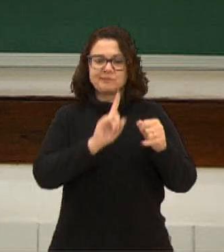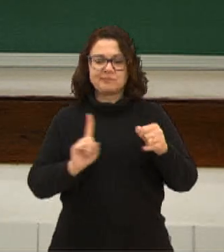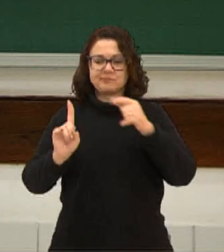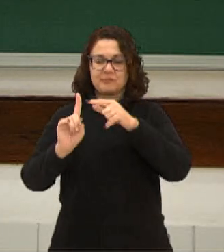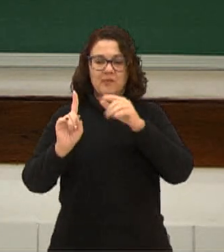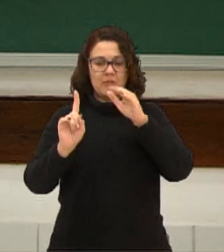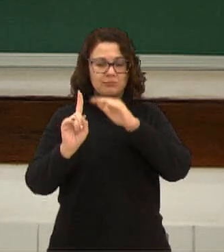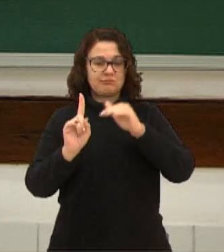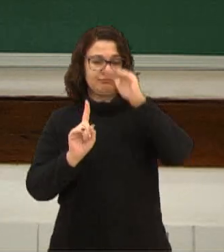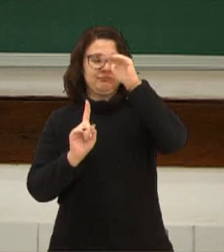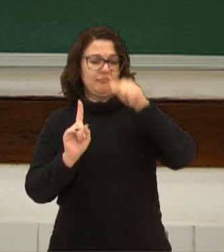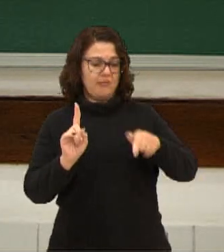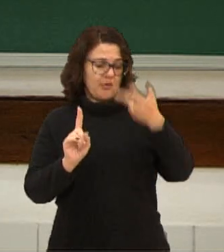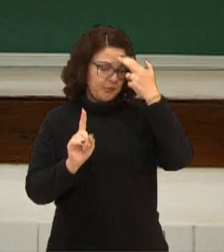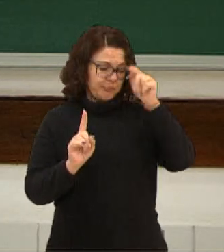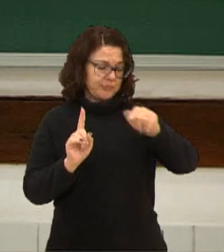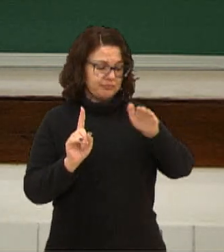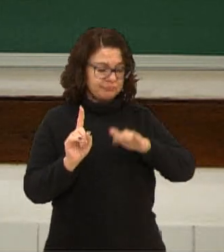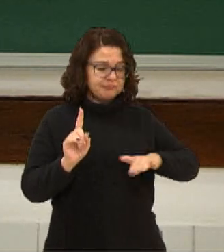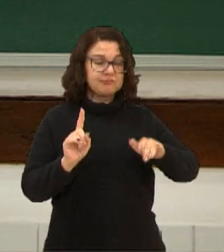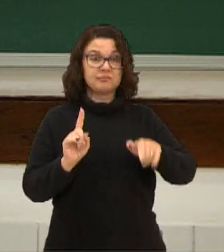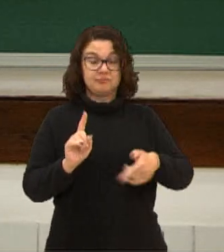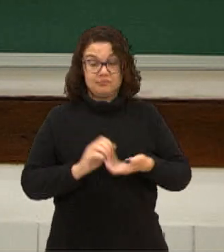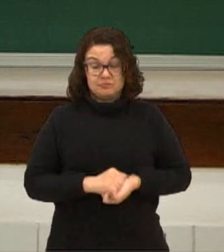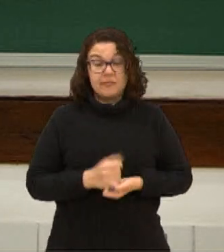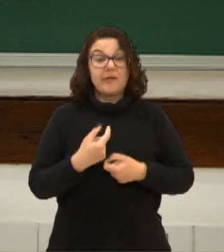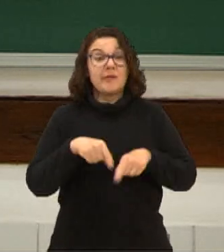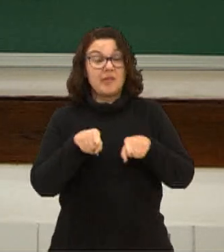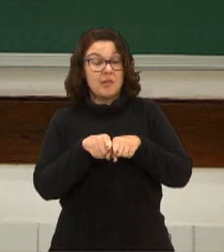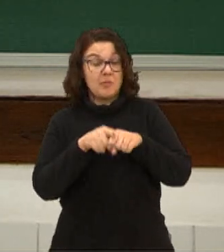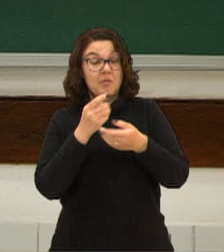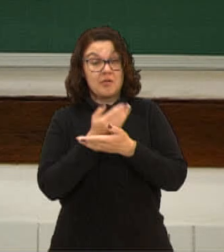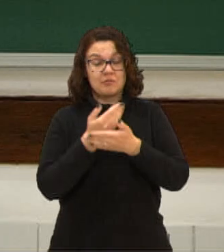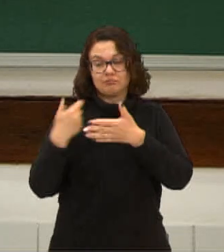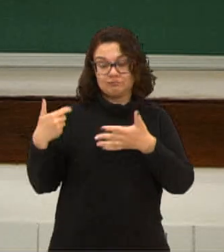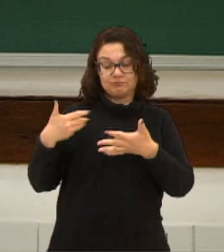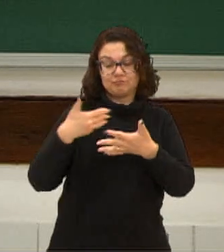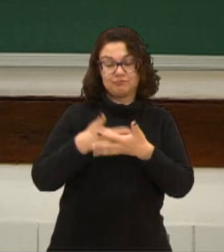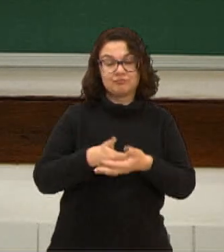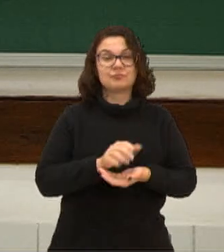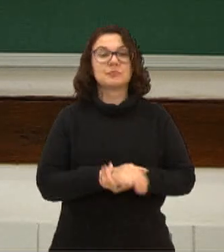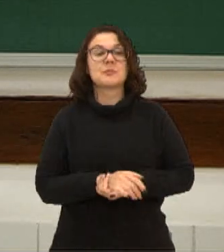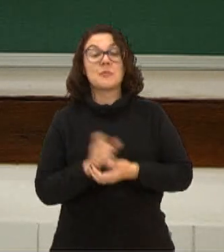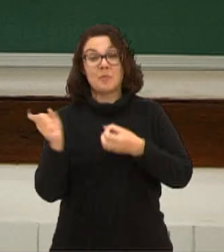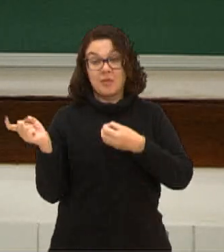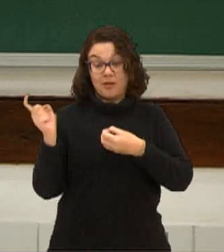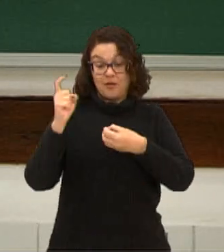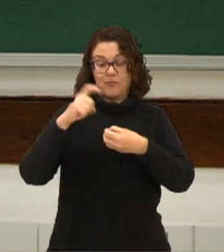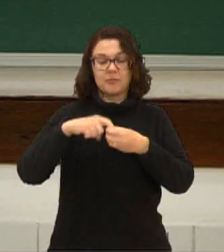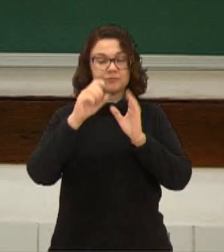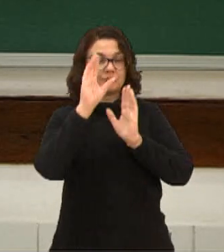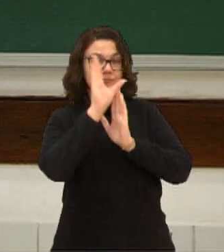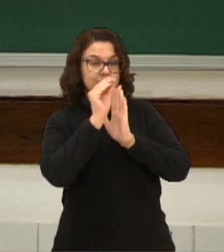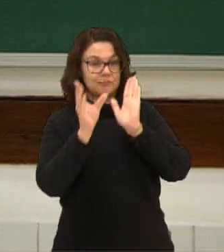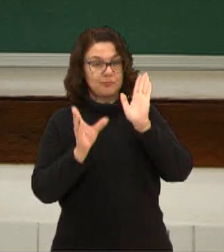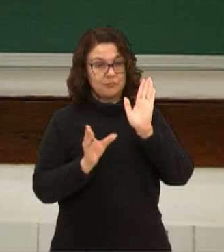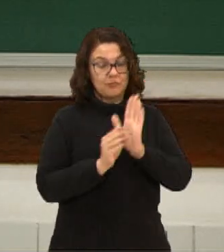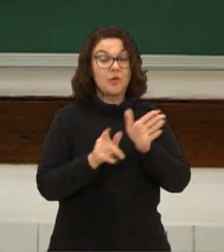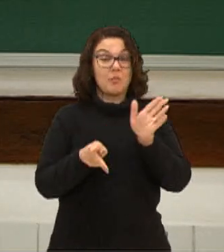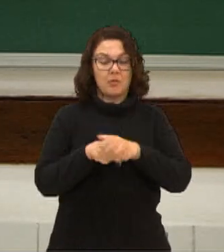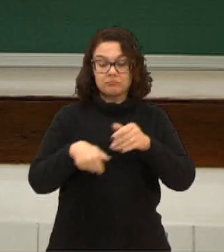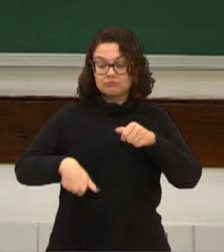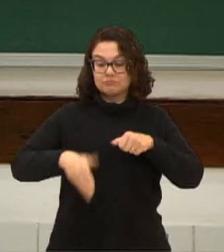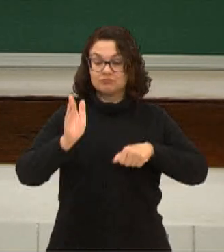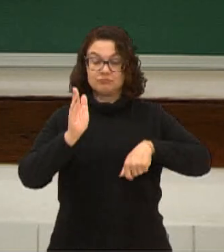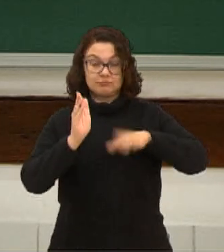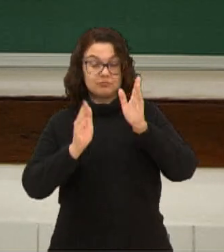à sua própria cultura, certo? E também revemos, né, tivemos a oportunidade de retomar esse conteúdo, os meios de